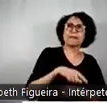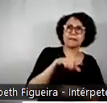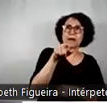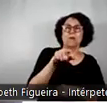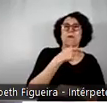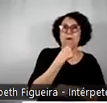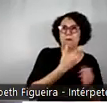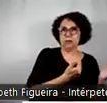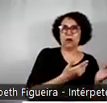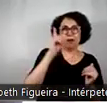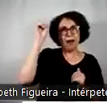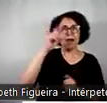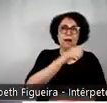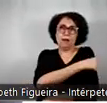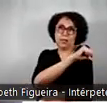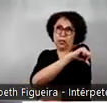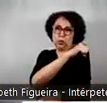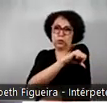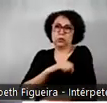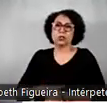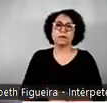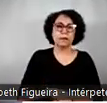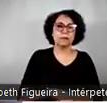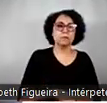realmente, assim, né, eu trago